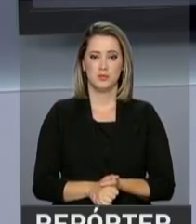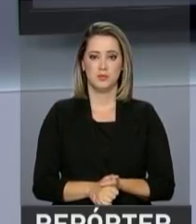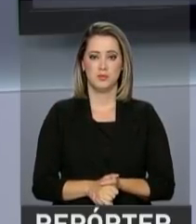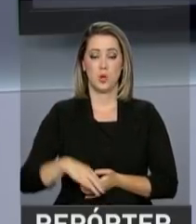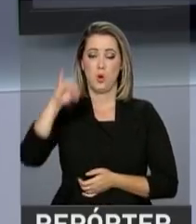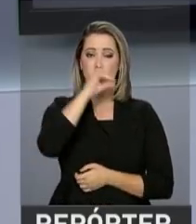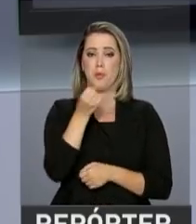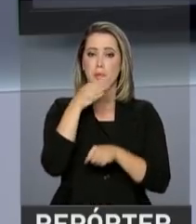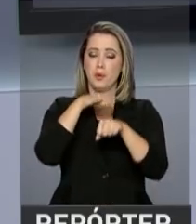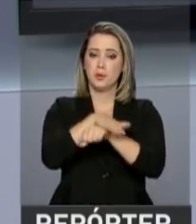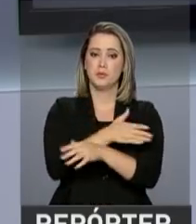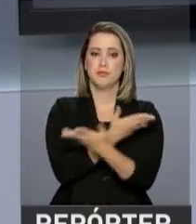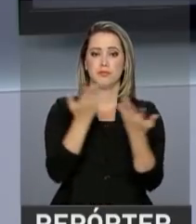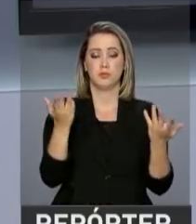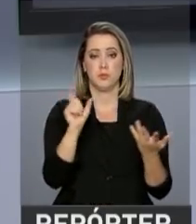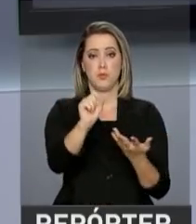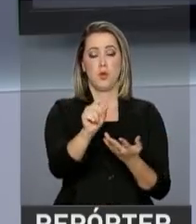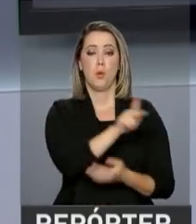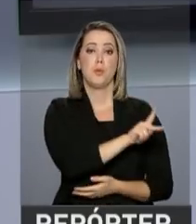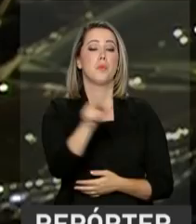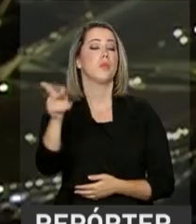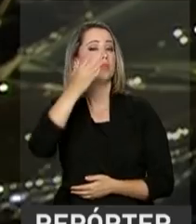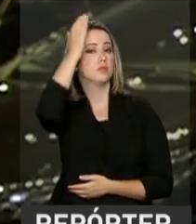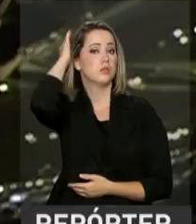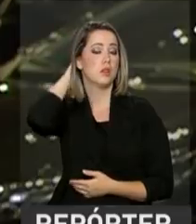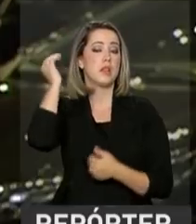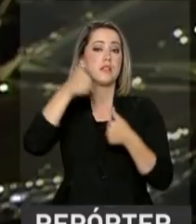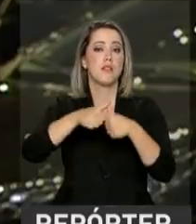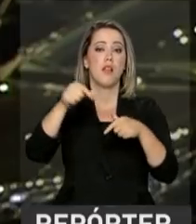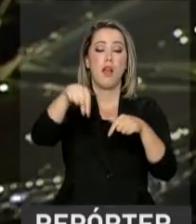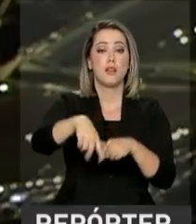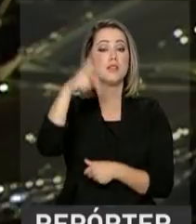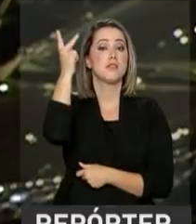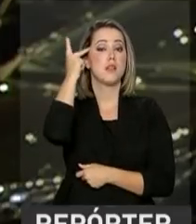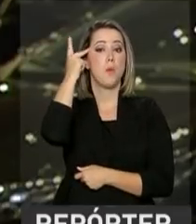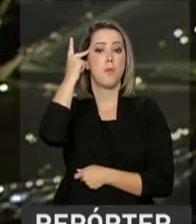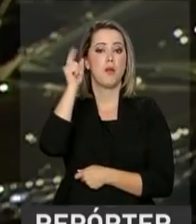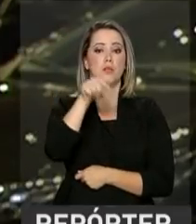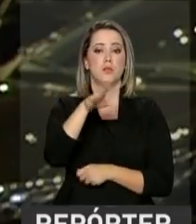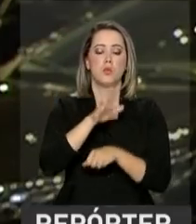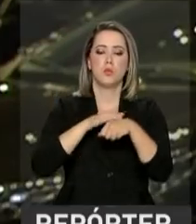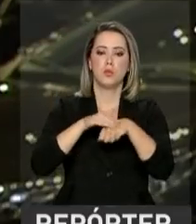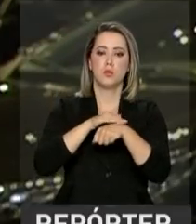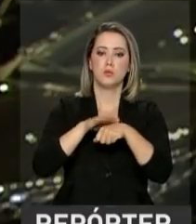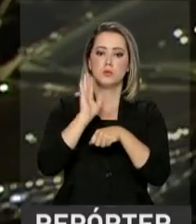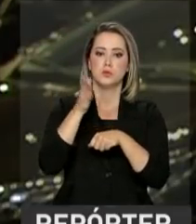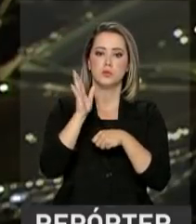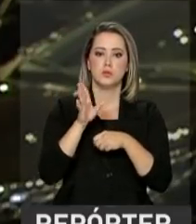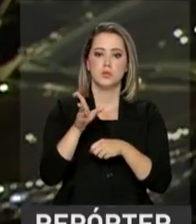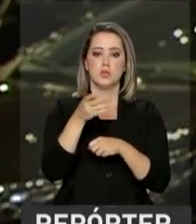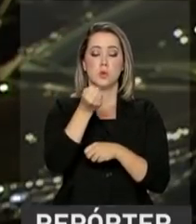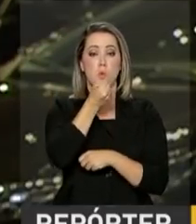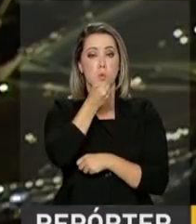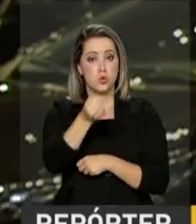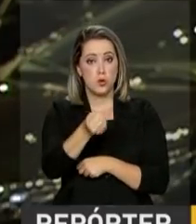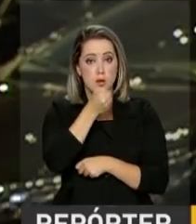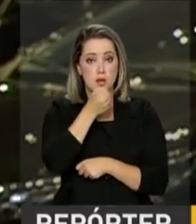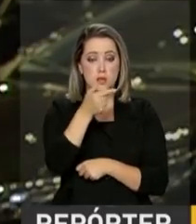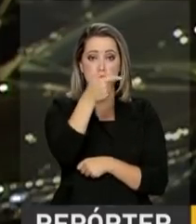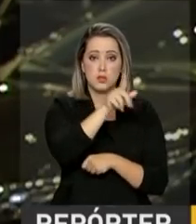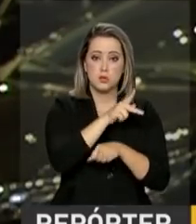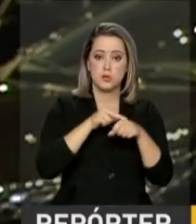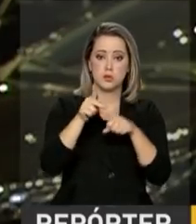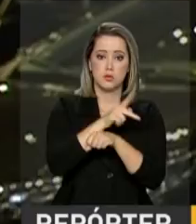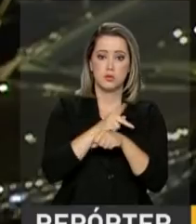Olá, boa noite, Roberto. O presidente Michel Temer está aqui na capital paulista e deve conversar dentro de instantes com jornalistas estrangeiros em